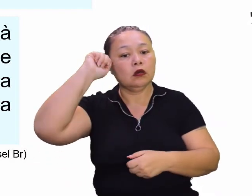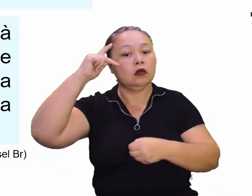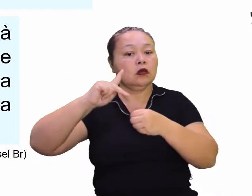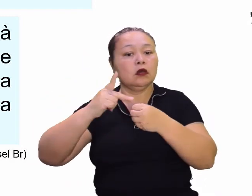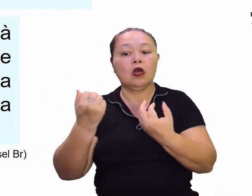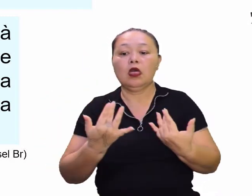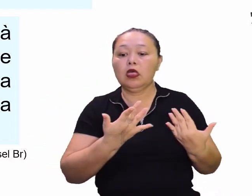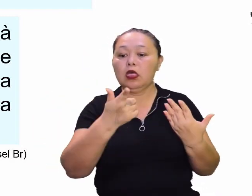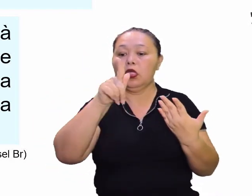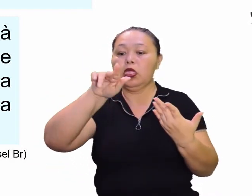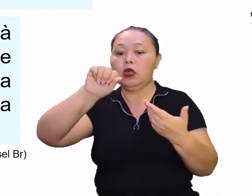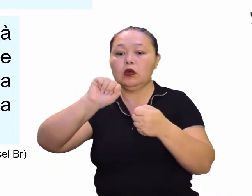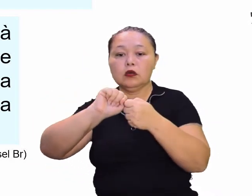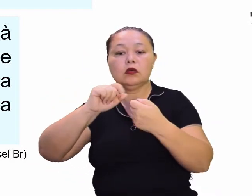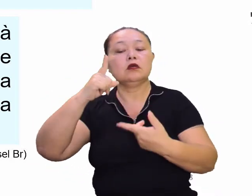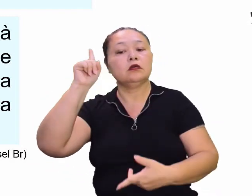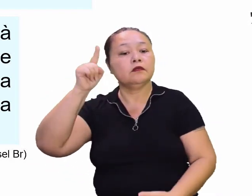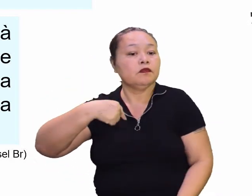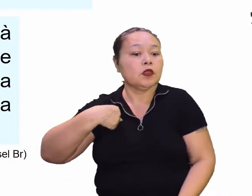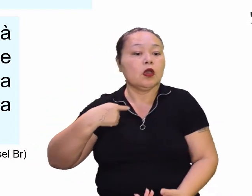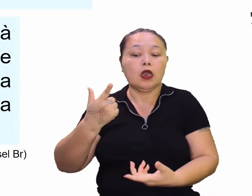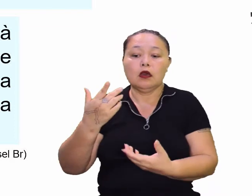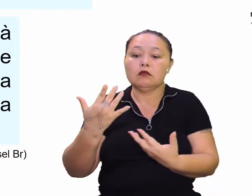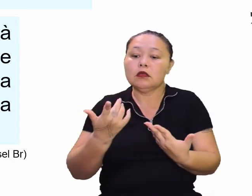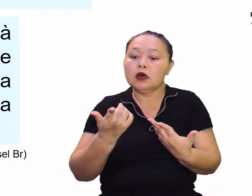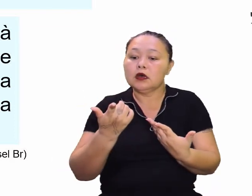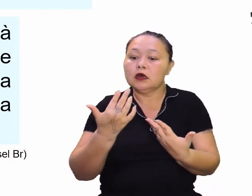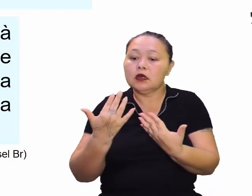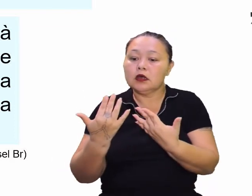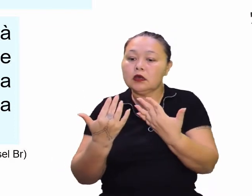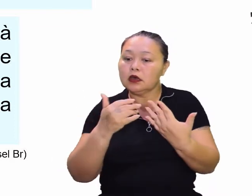petróleo quanto do gás também, que é uma energia não renovável,